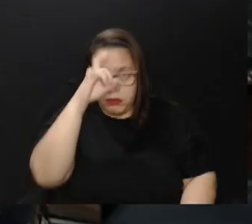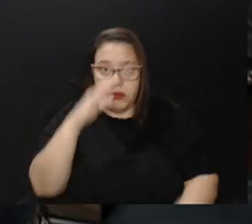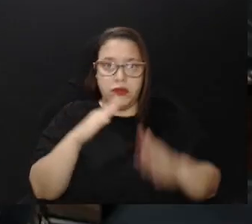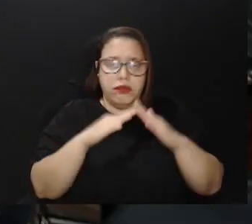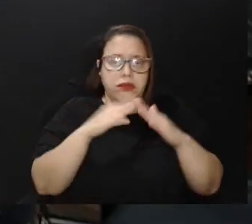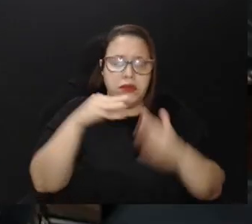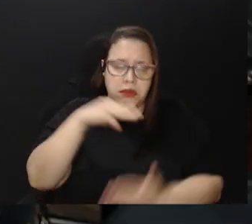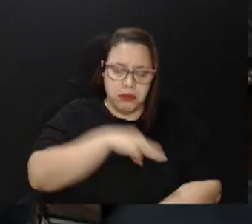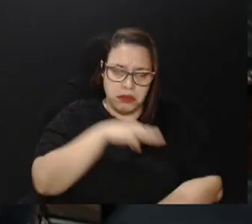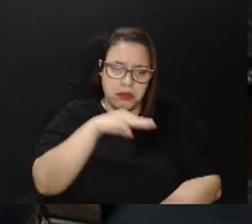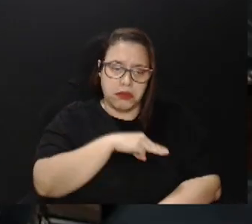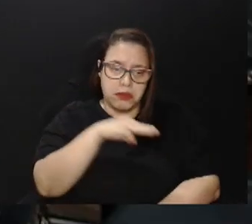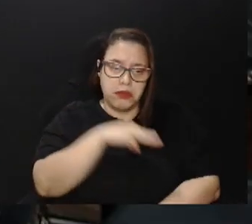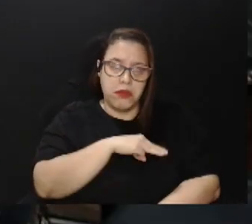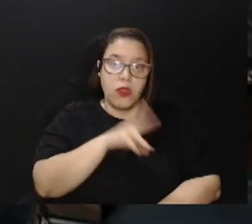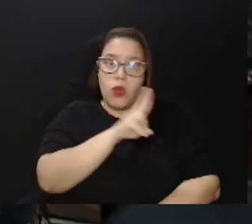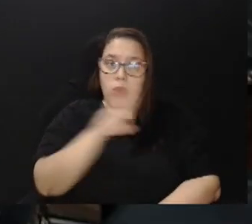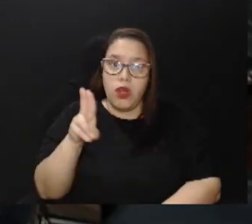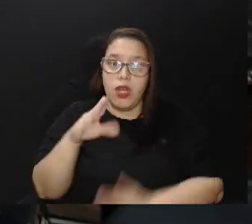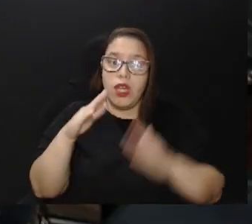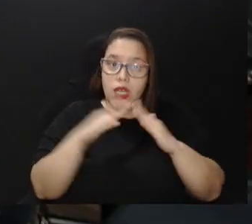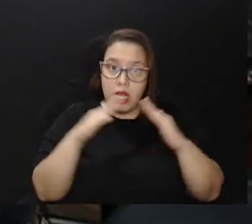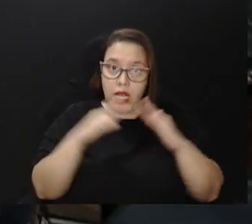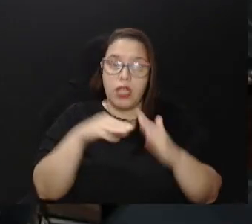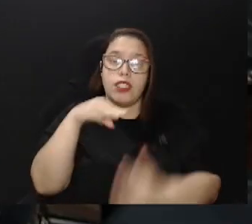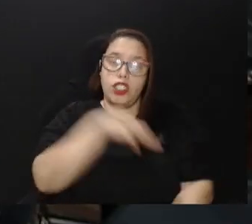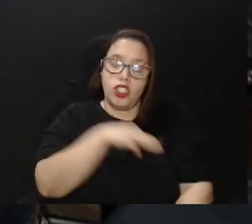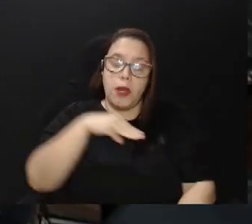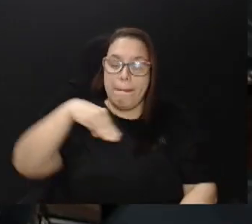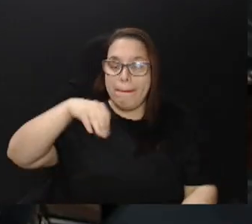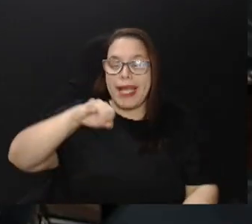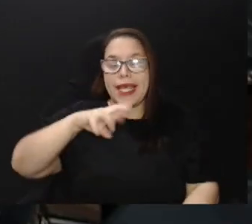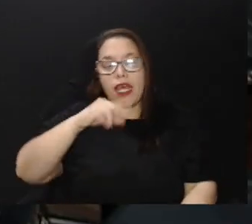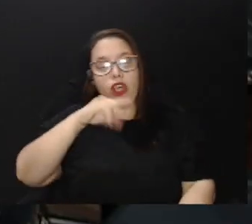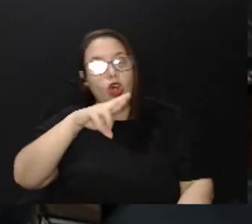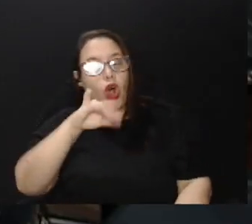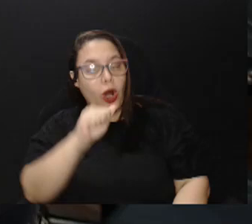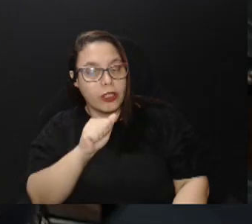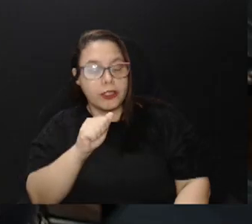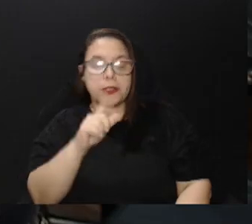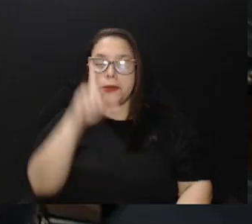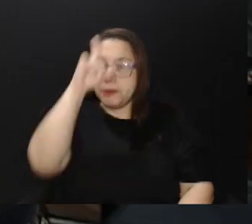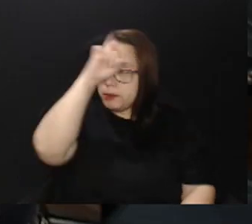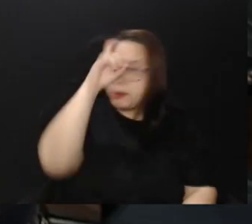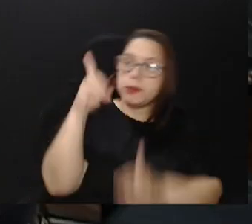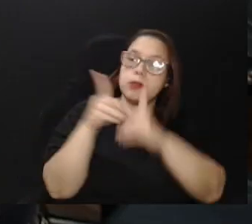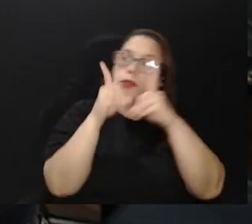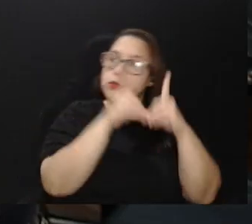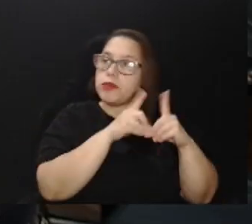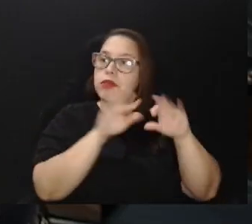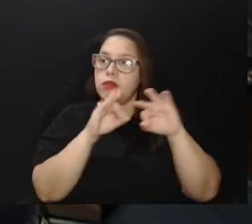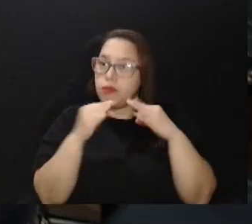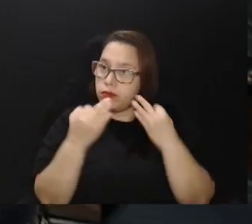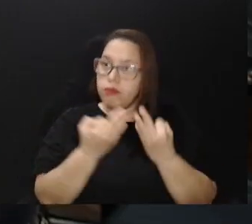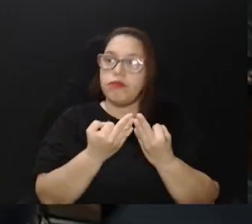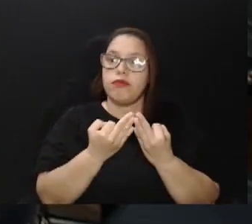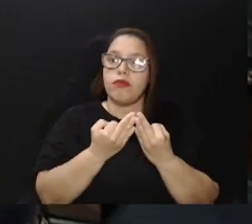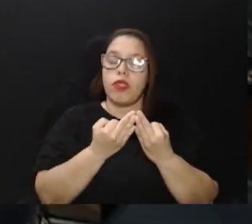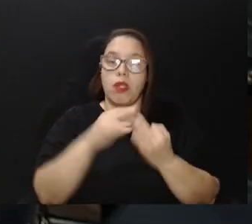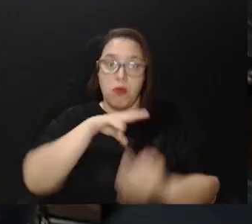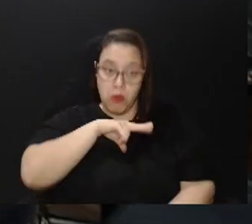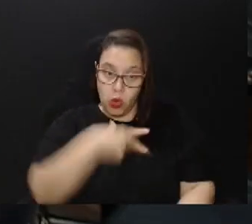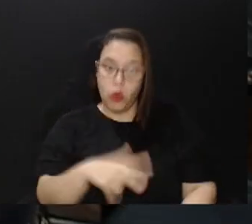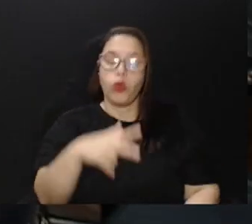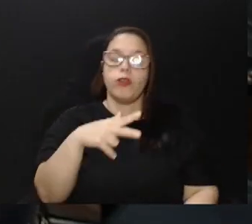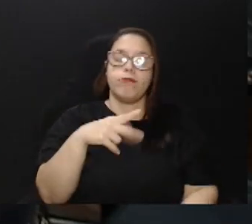nome era bem esse mesmo, Misericórdia. Então eles queriam fazer um hospital que atendesse as famílias portuguesas e também